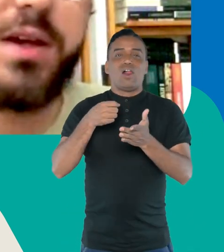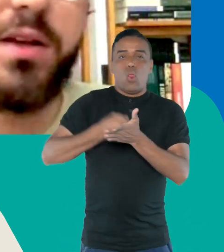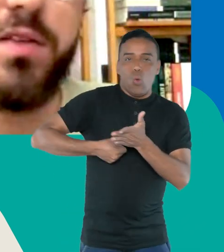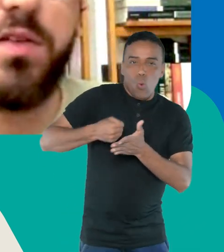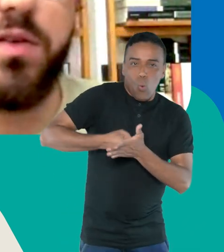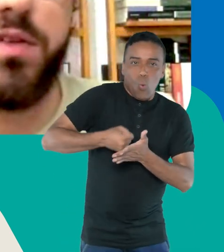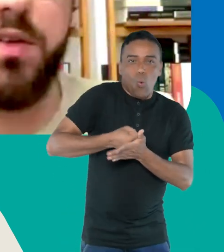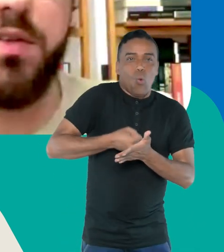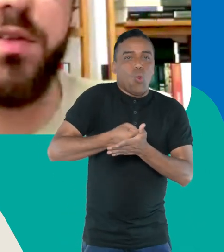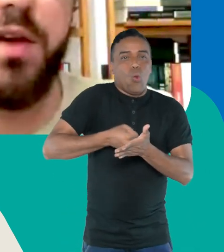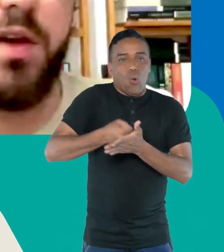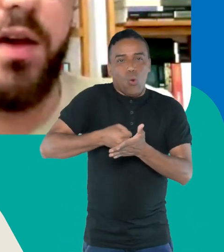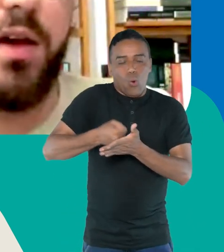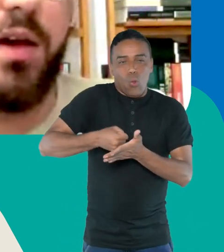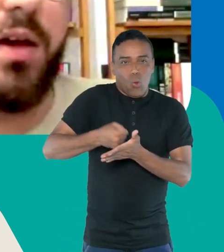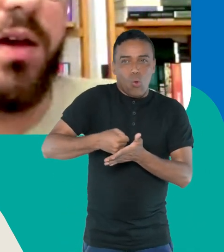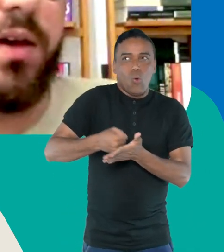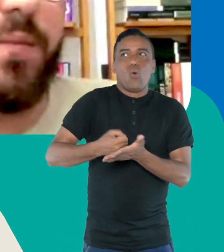nossas bandeiras,